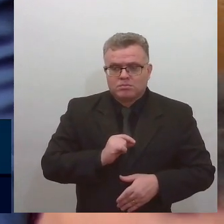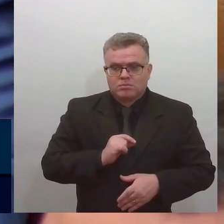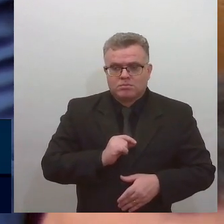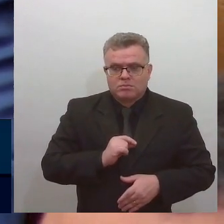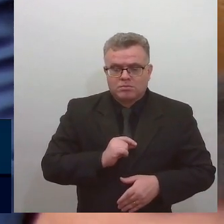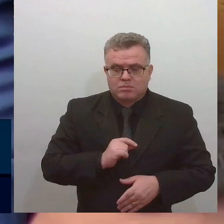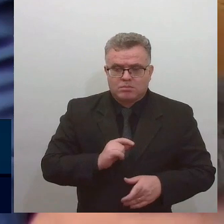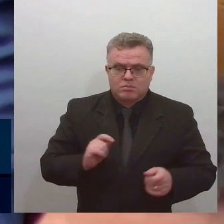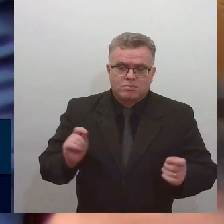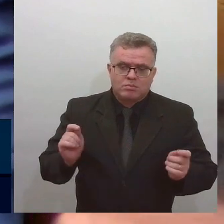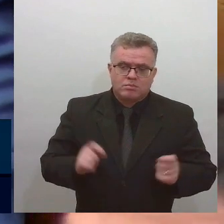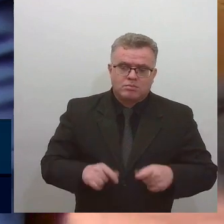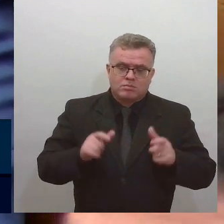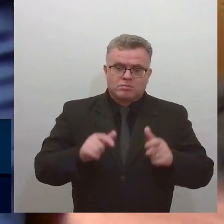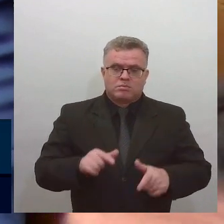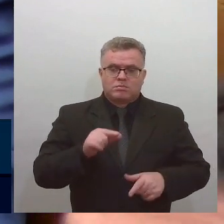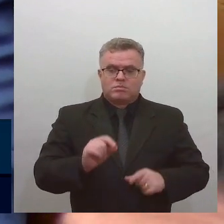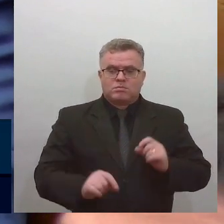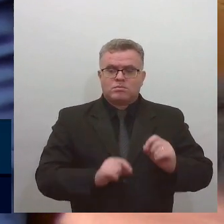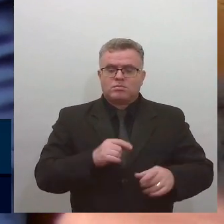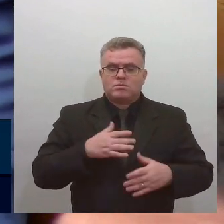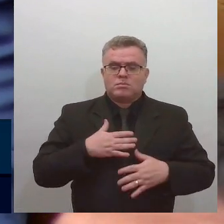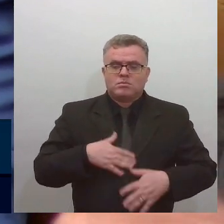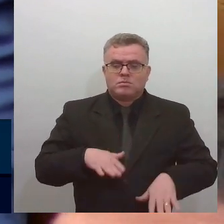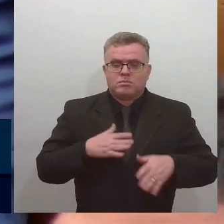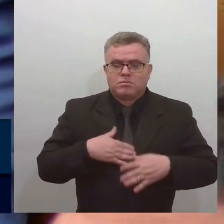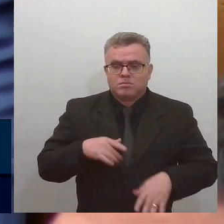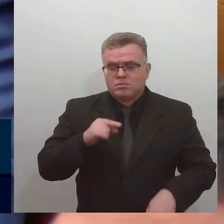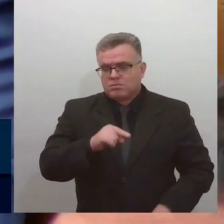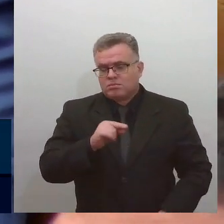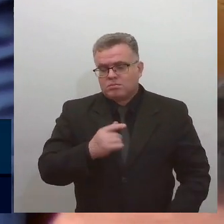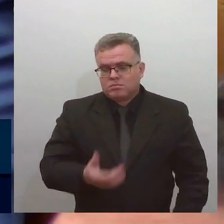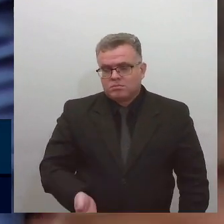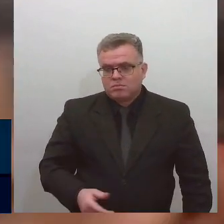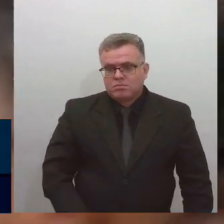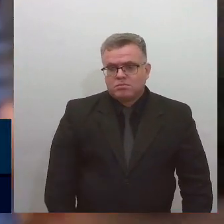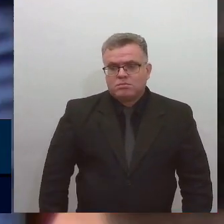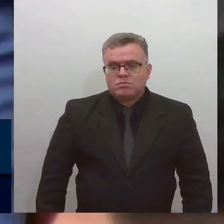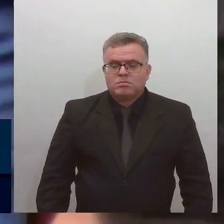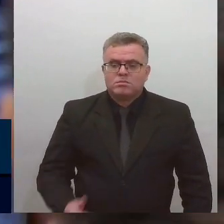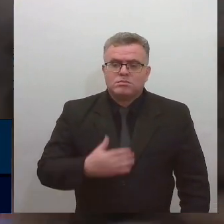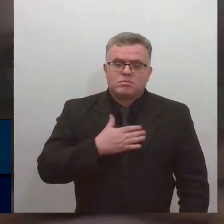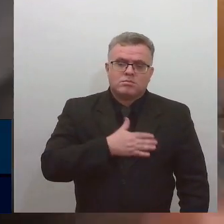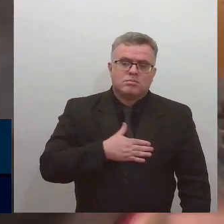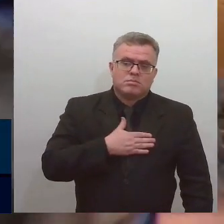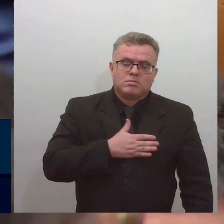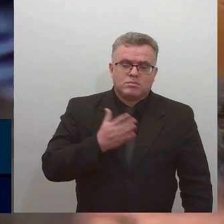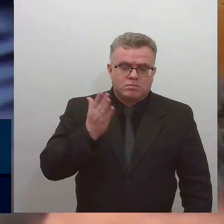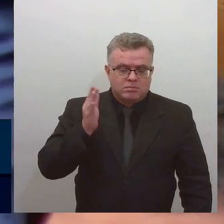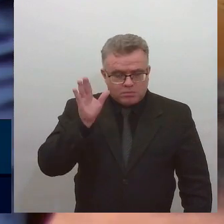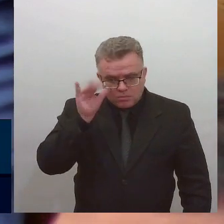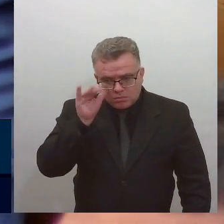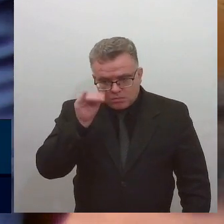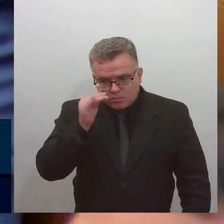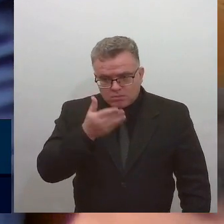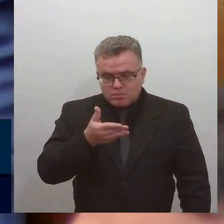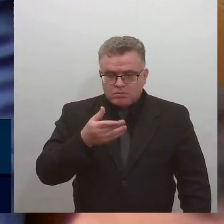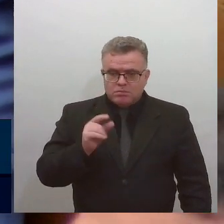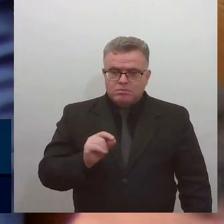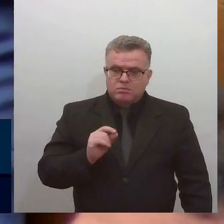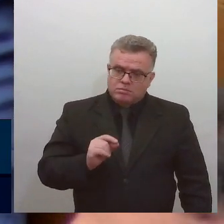alivie o trânsito daquele trecho e eu gostaria de saber se é mais